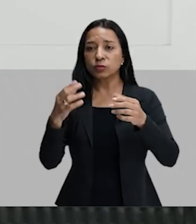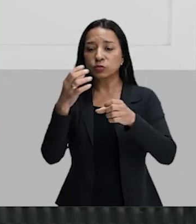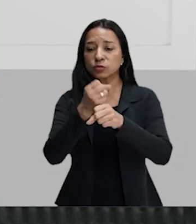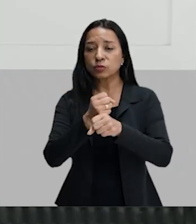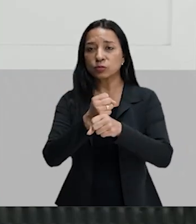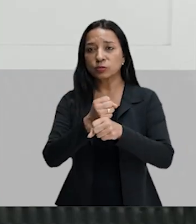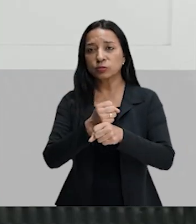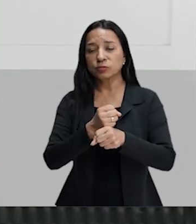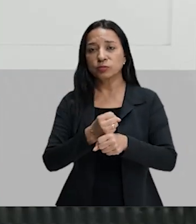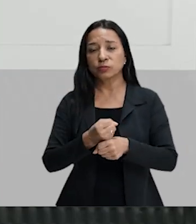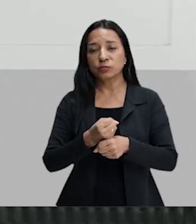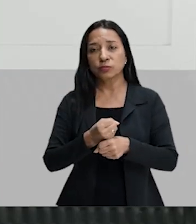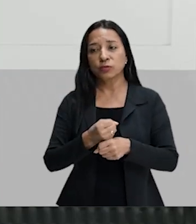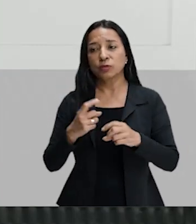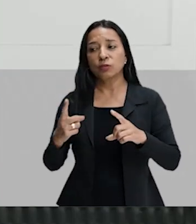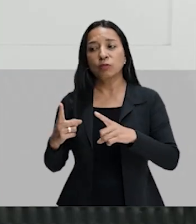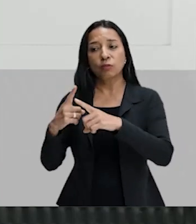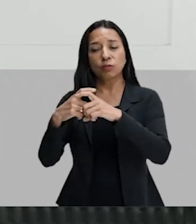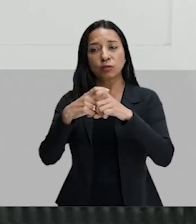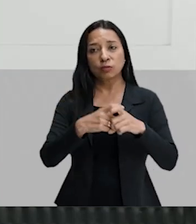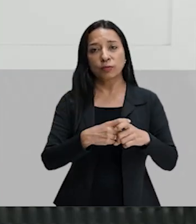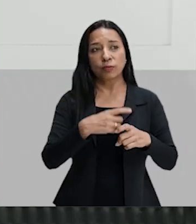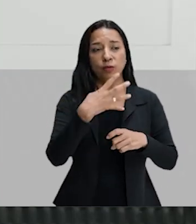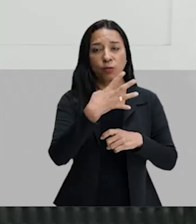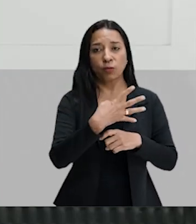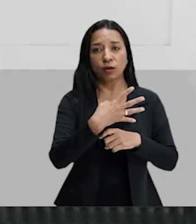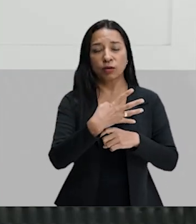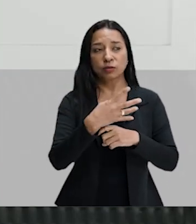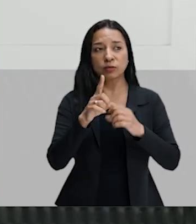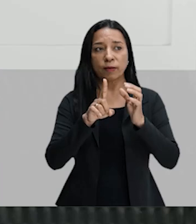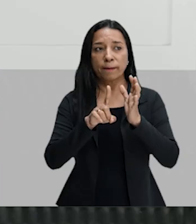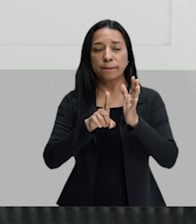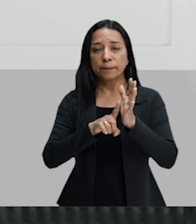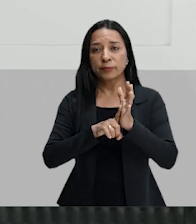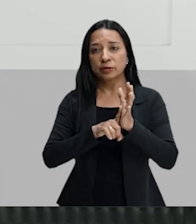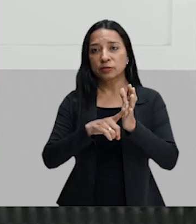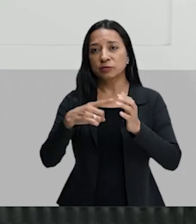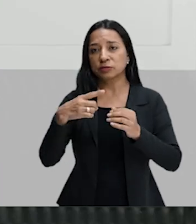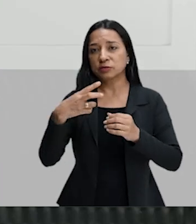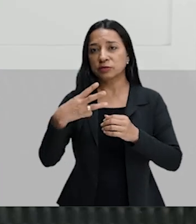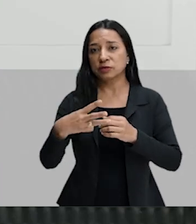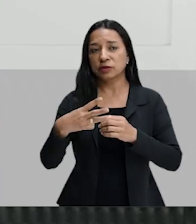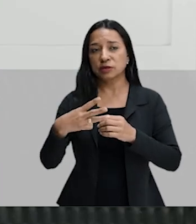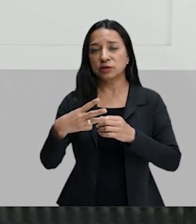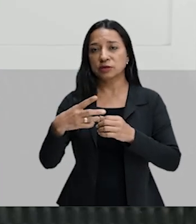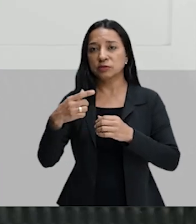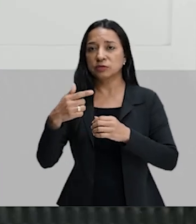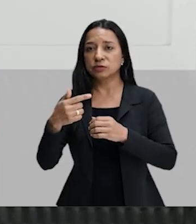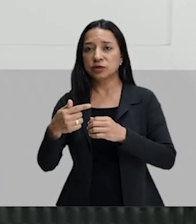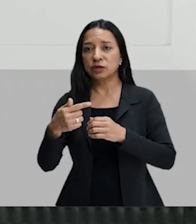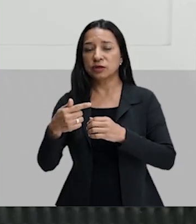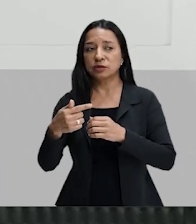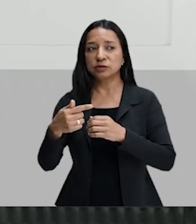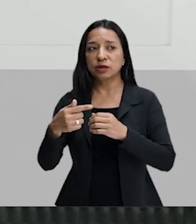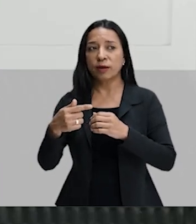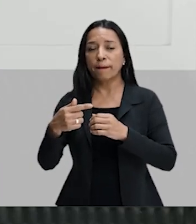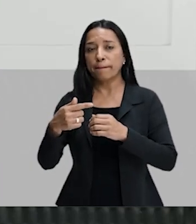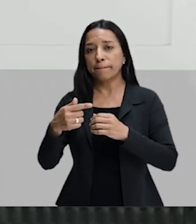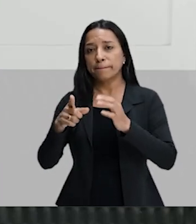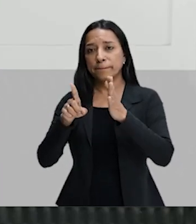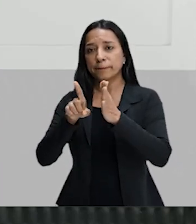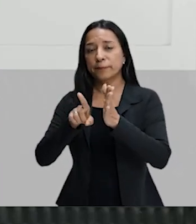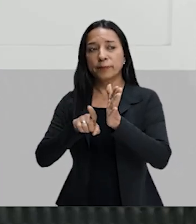4, o menos 3, o 7 e o menos 10 são os coeficientes.